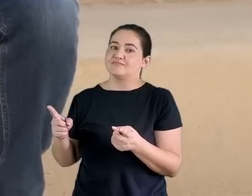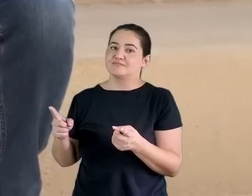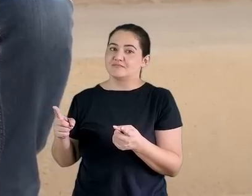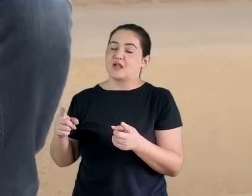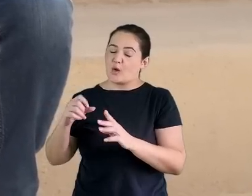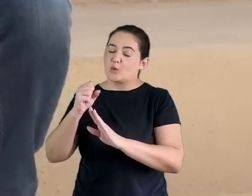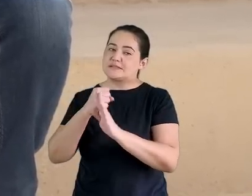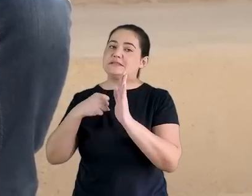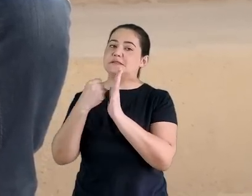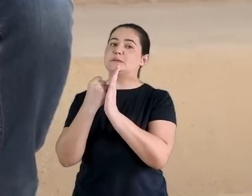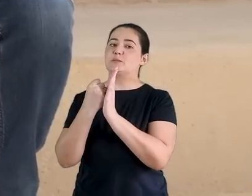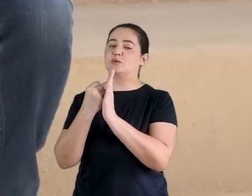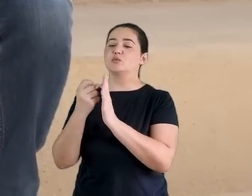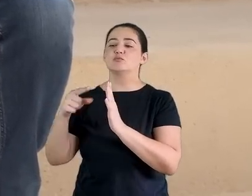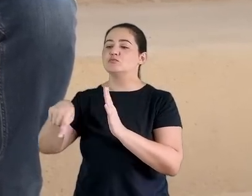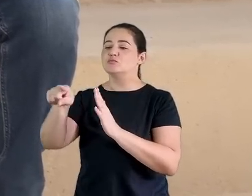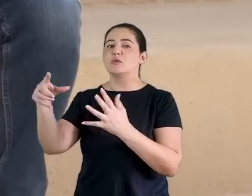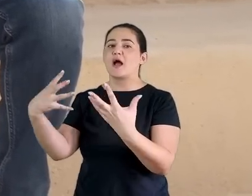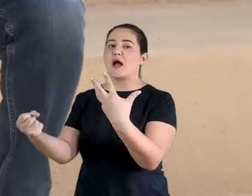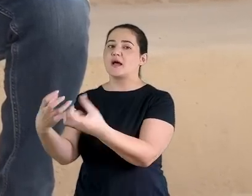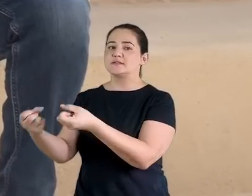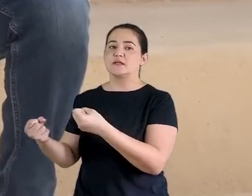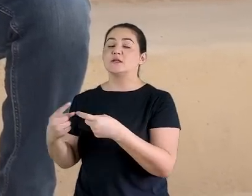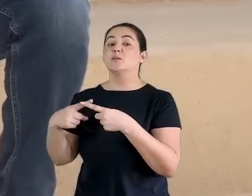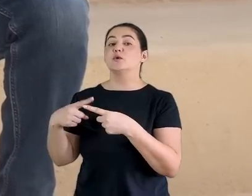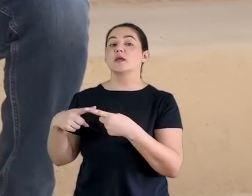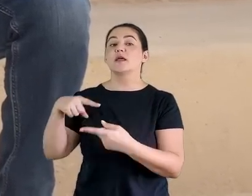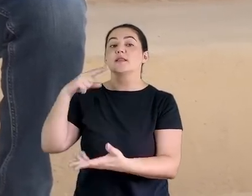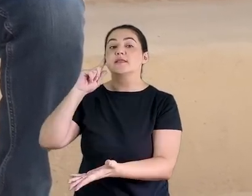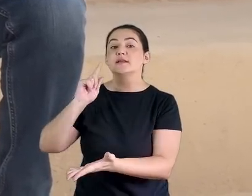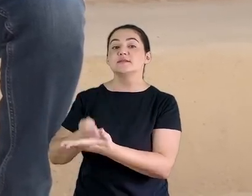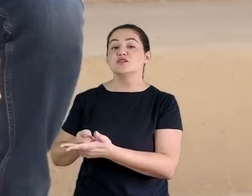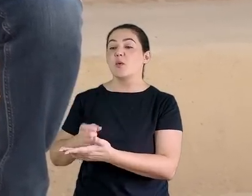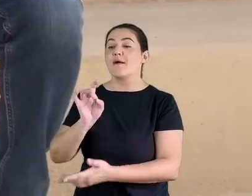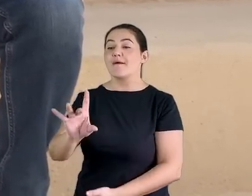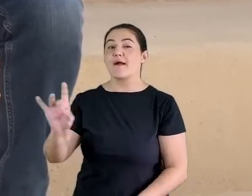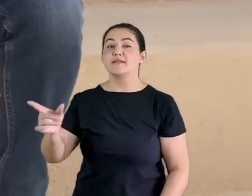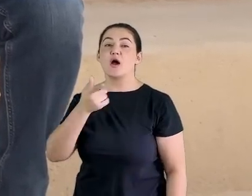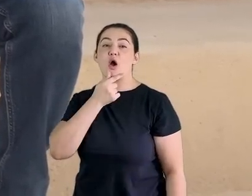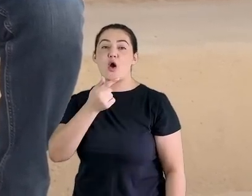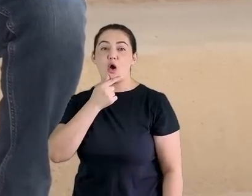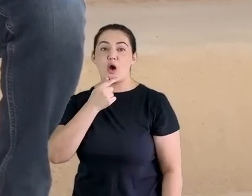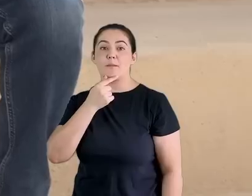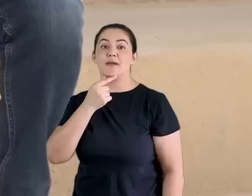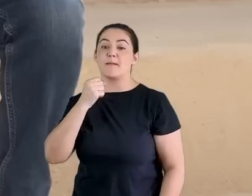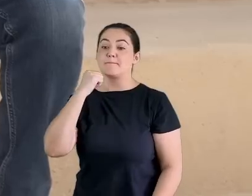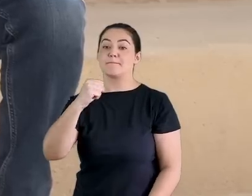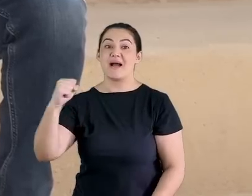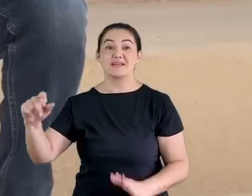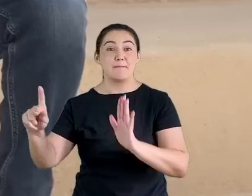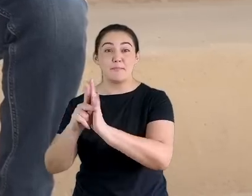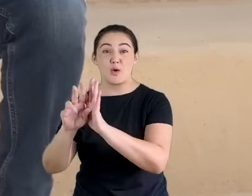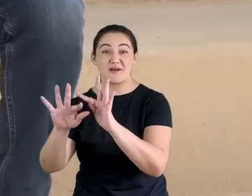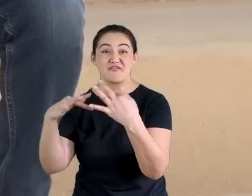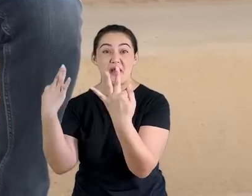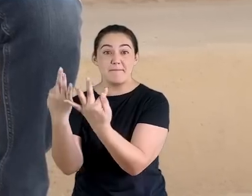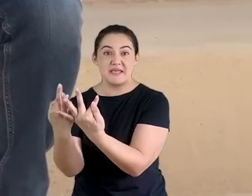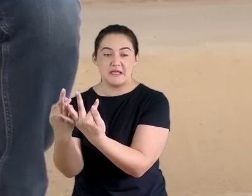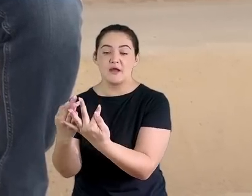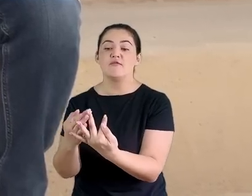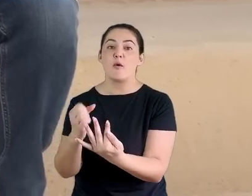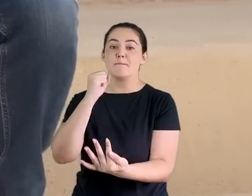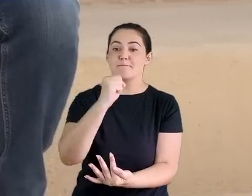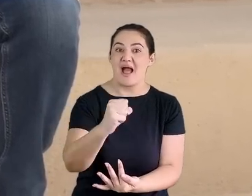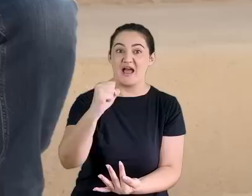decisão foi que cada homem mataria a sua própria família e o último se mataria, ok? O que era proibido, é claro, na